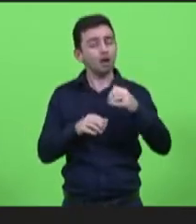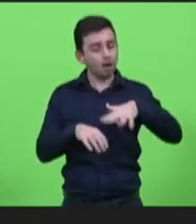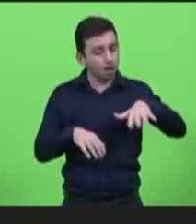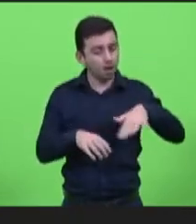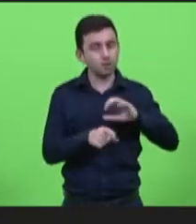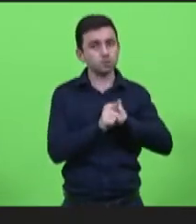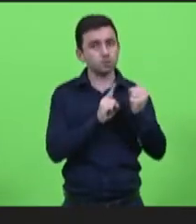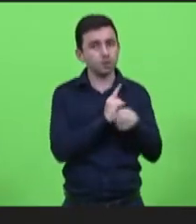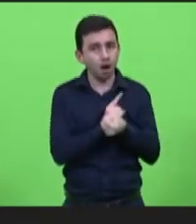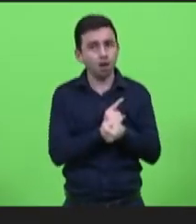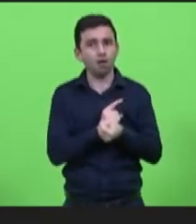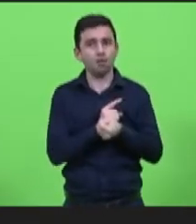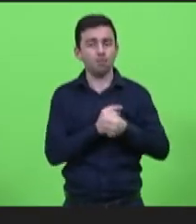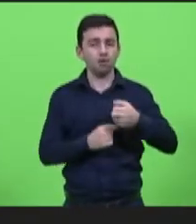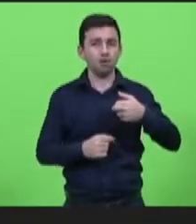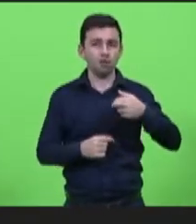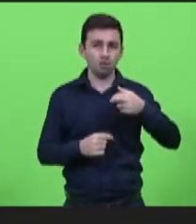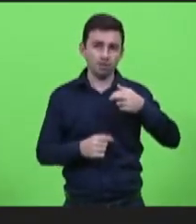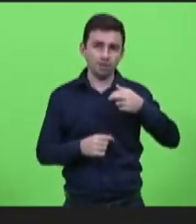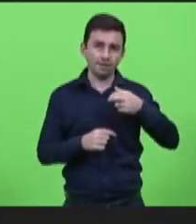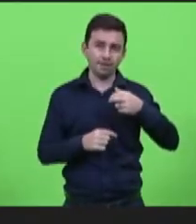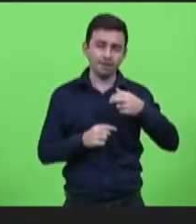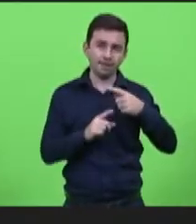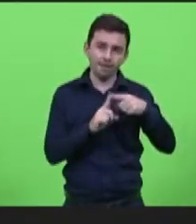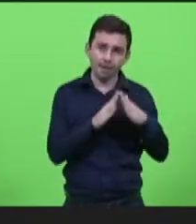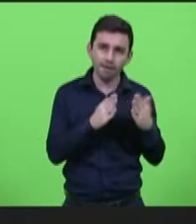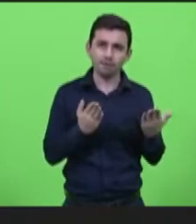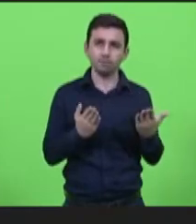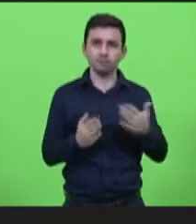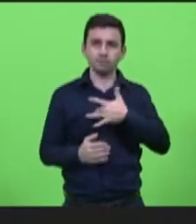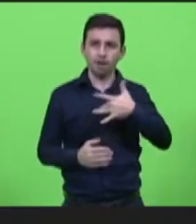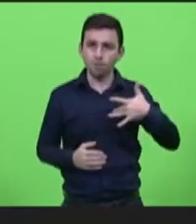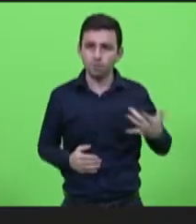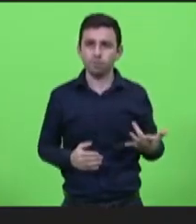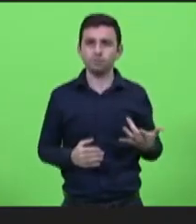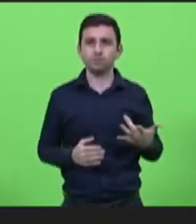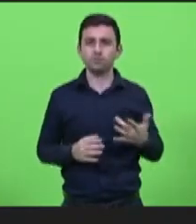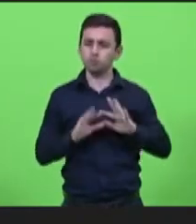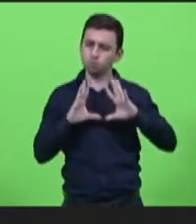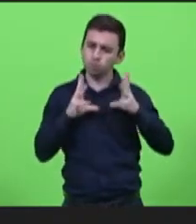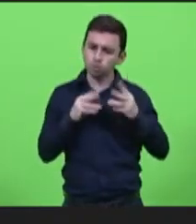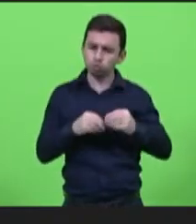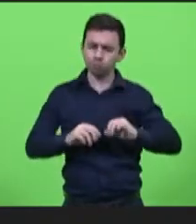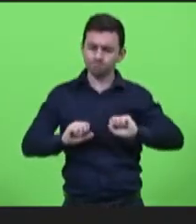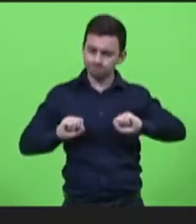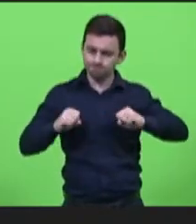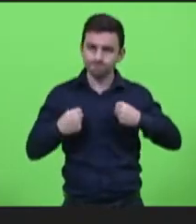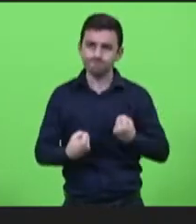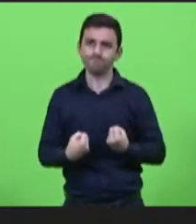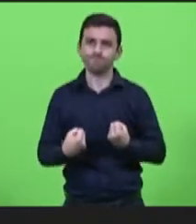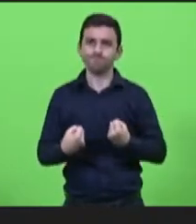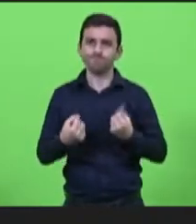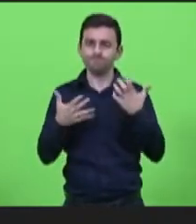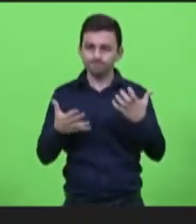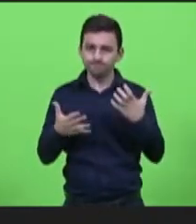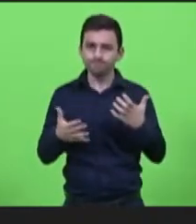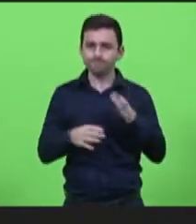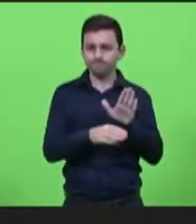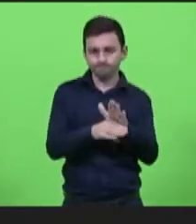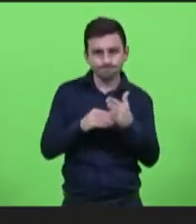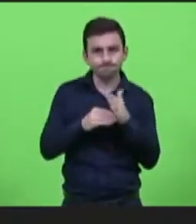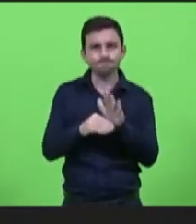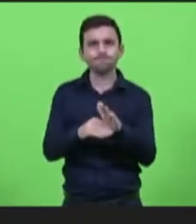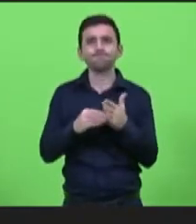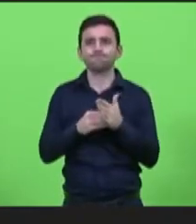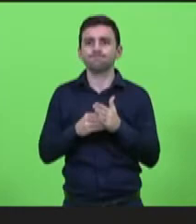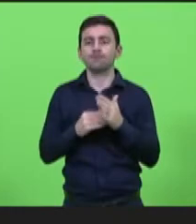as igrejas, com a saúde, com todos os que estão comprometidos com a vida de todos